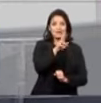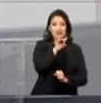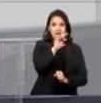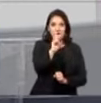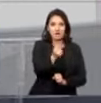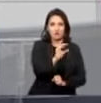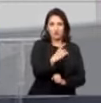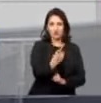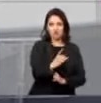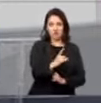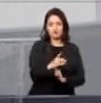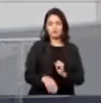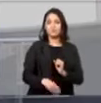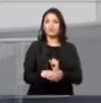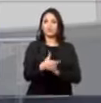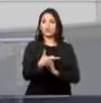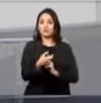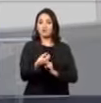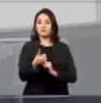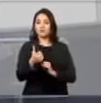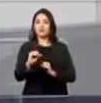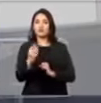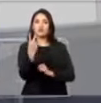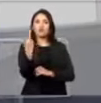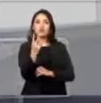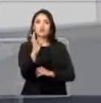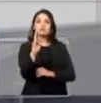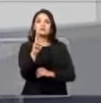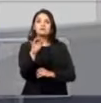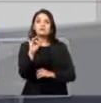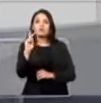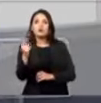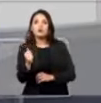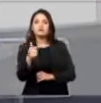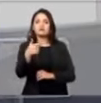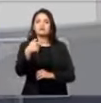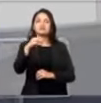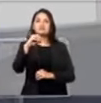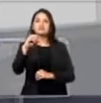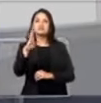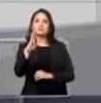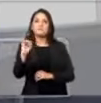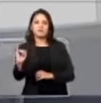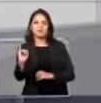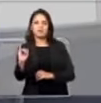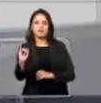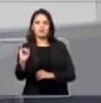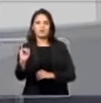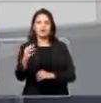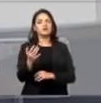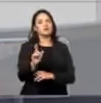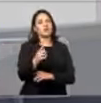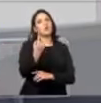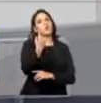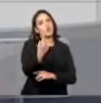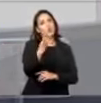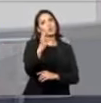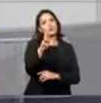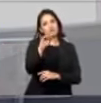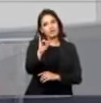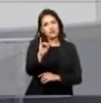2010, são 2 trilhões e 700 bilhões de dólares. São 1 trilhão e 700 bilhões